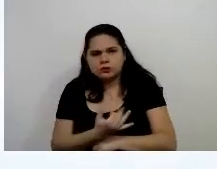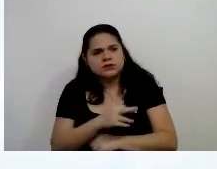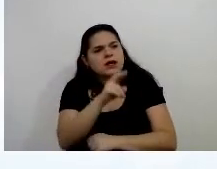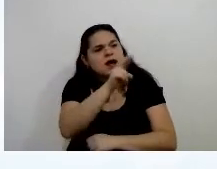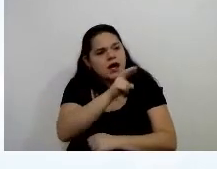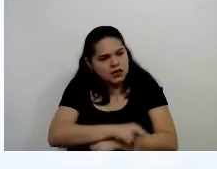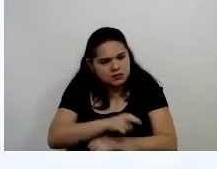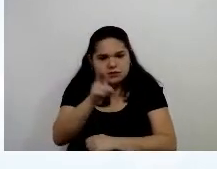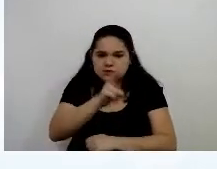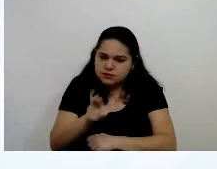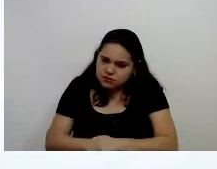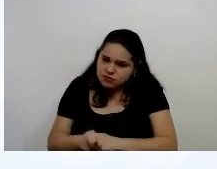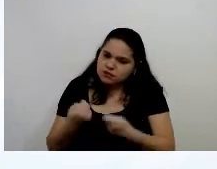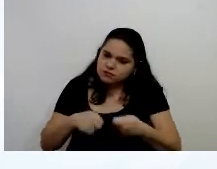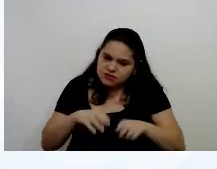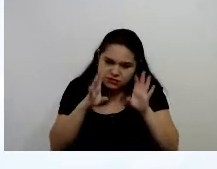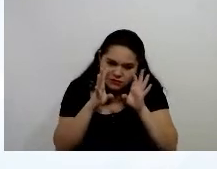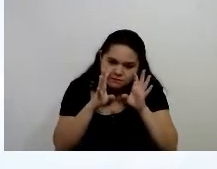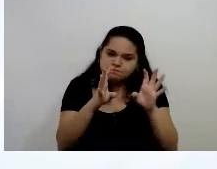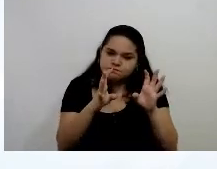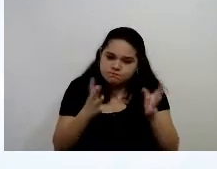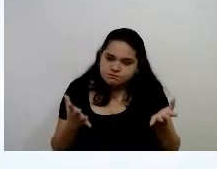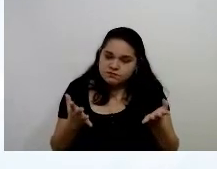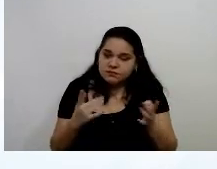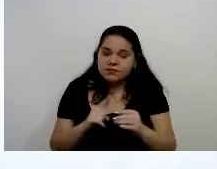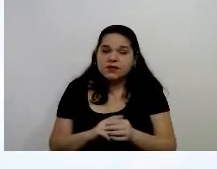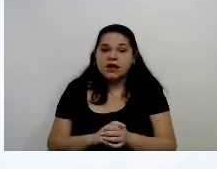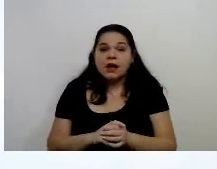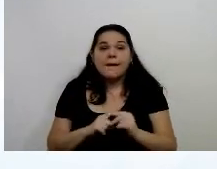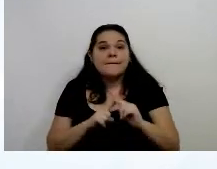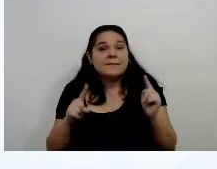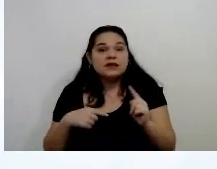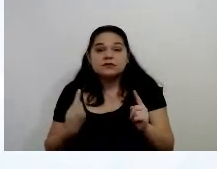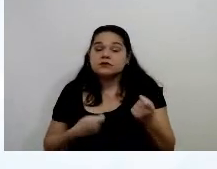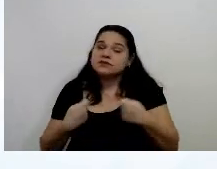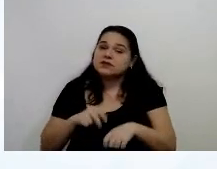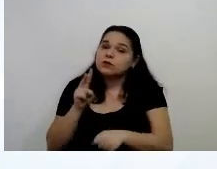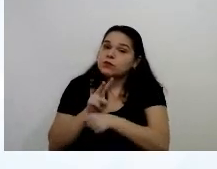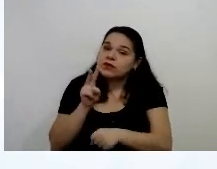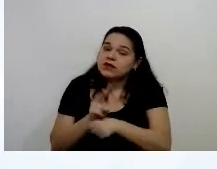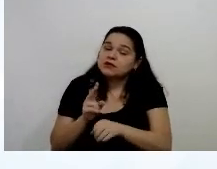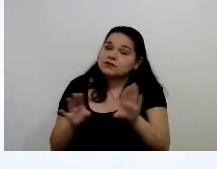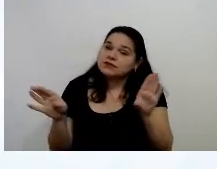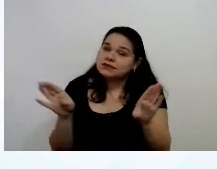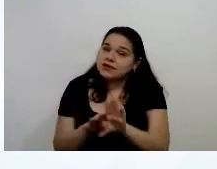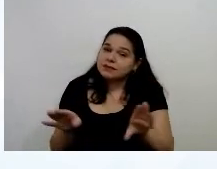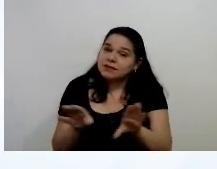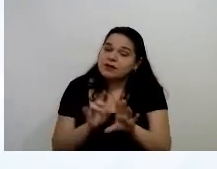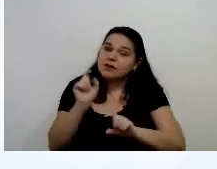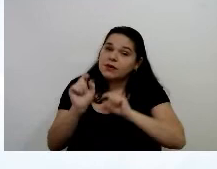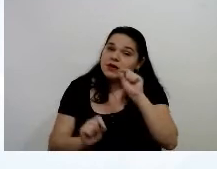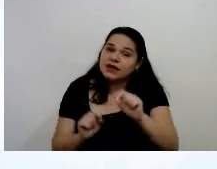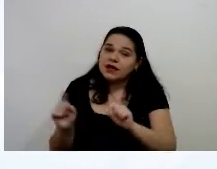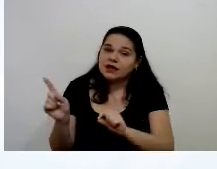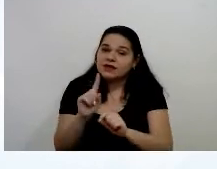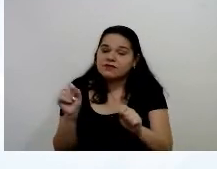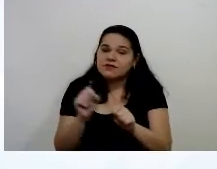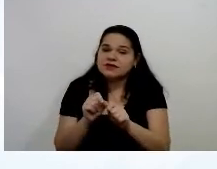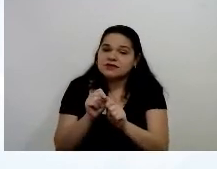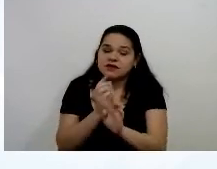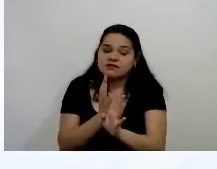razão, merecem essa atenção, mas a gente tem que tomar só o cuidado de não fazer o